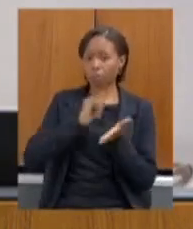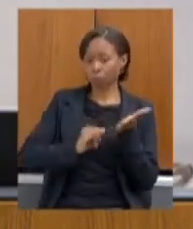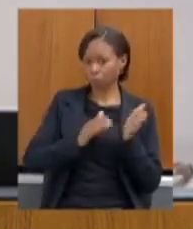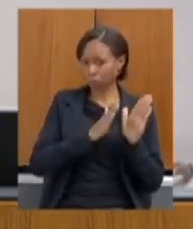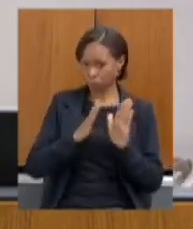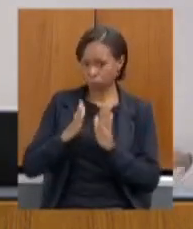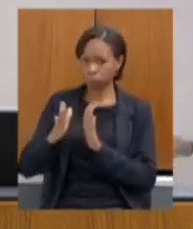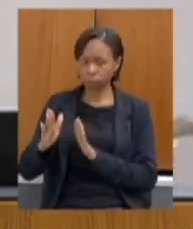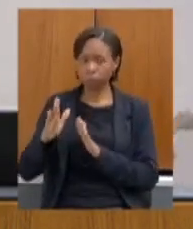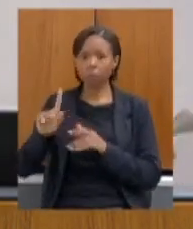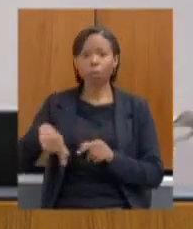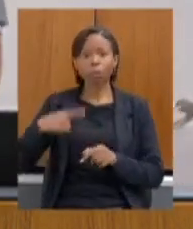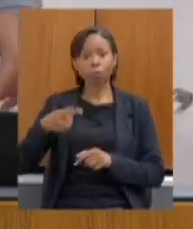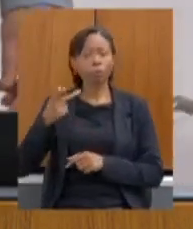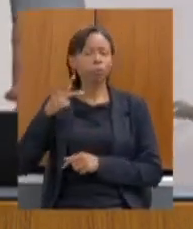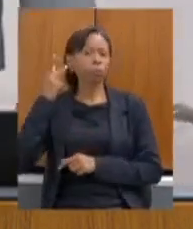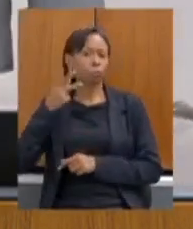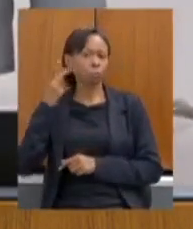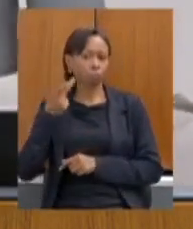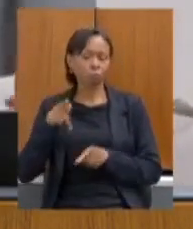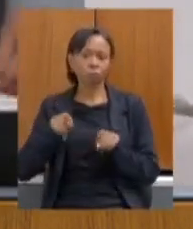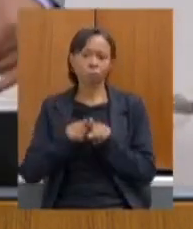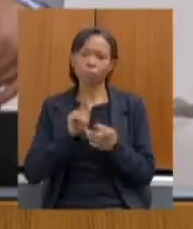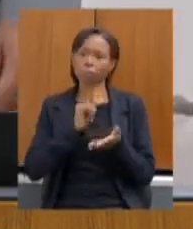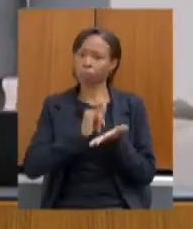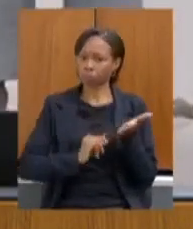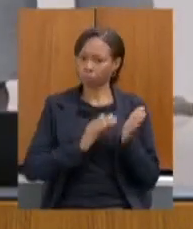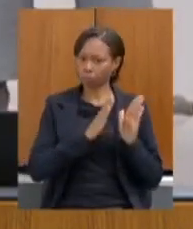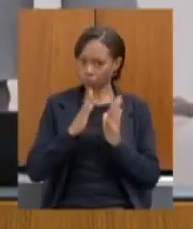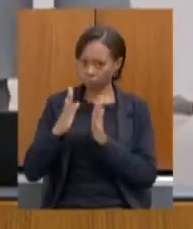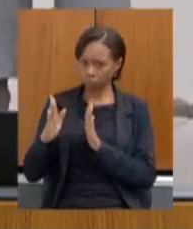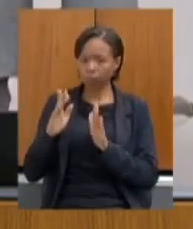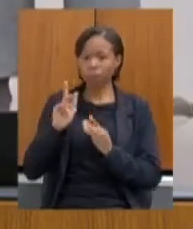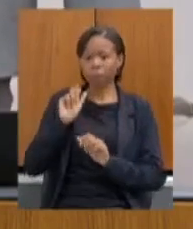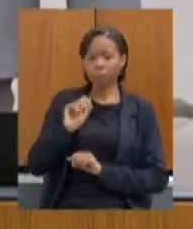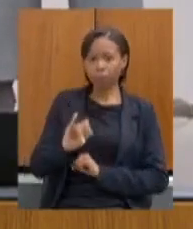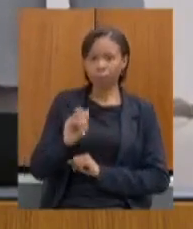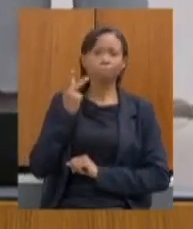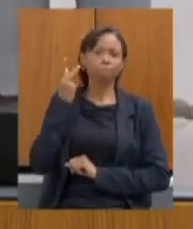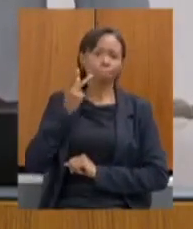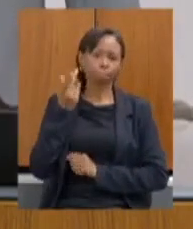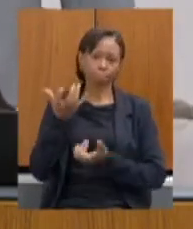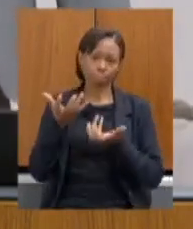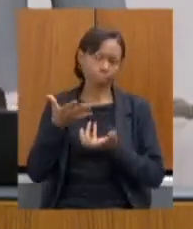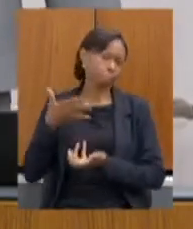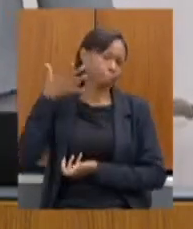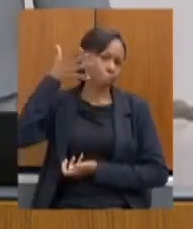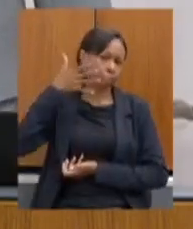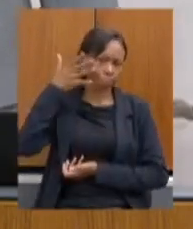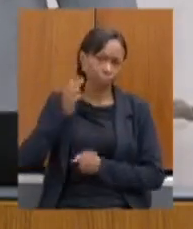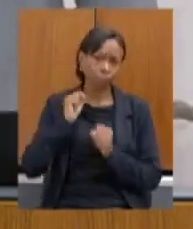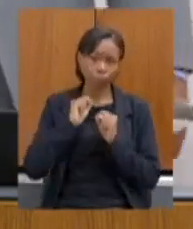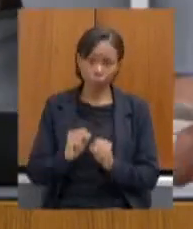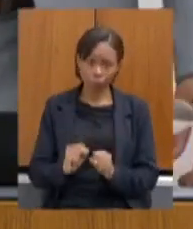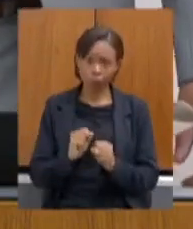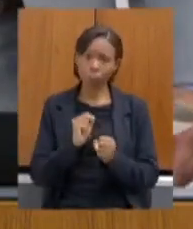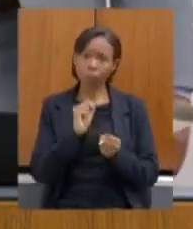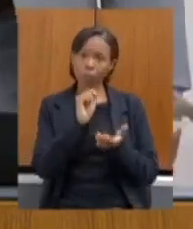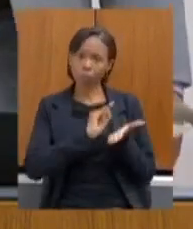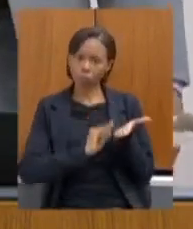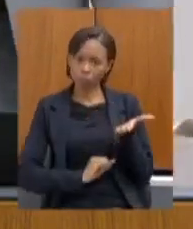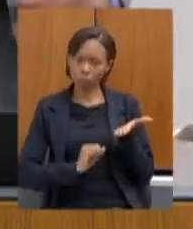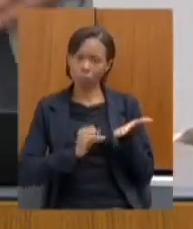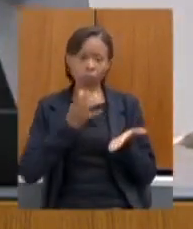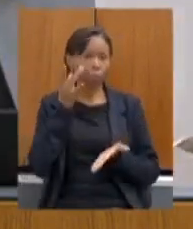demais parlamentares, por ordem de inscrição. Os parlamentares que desejarem fazer uso da palavra podem se inscrever pessoalmente,